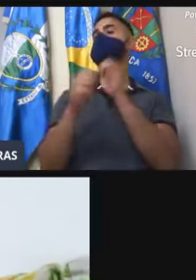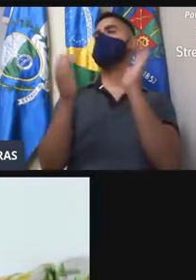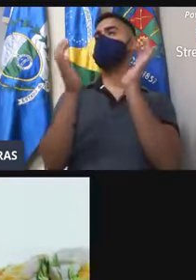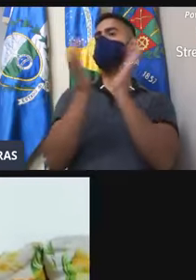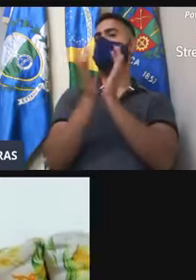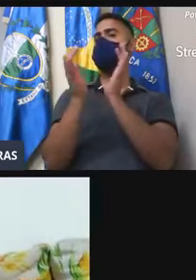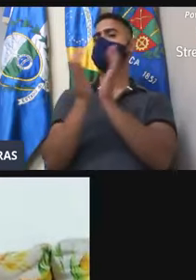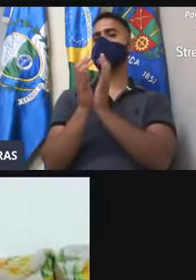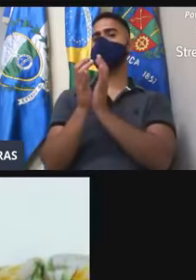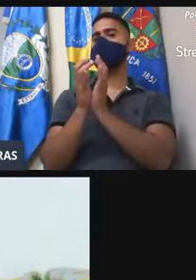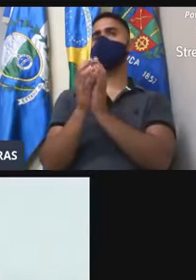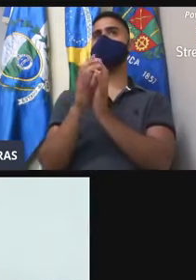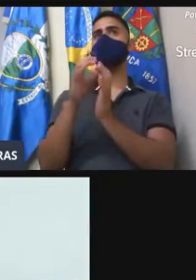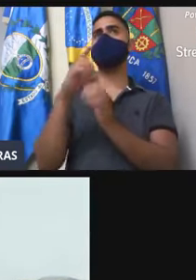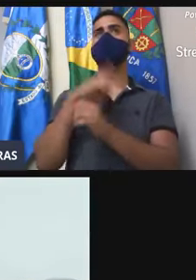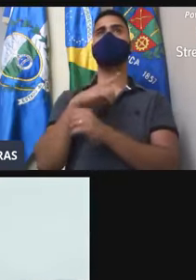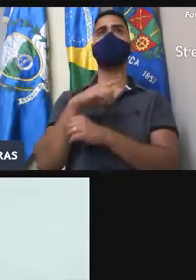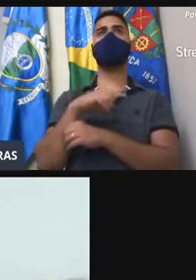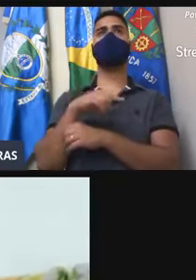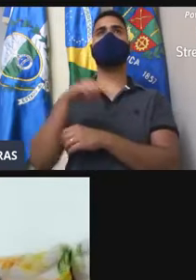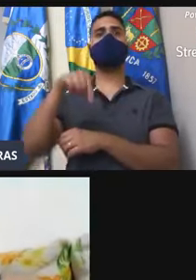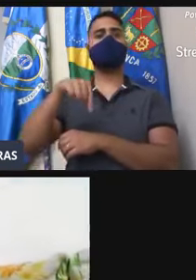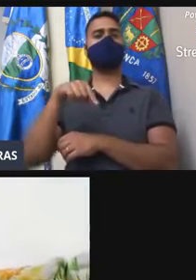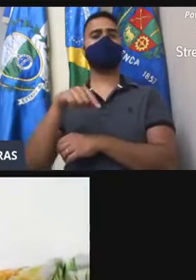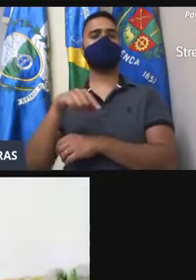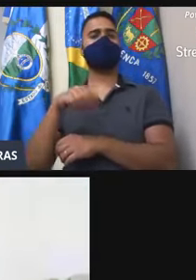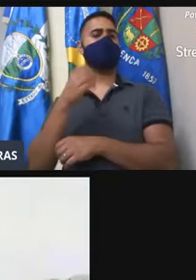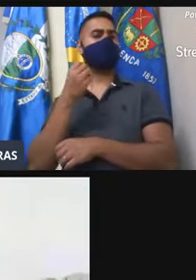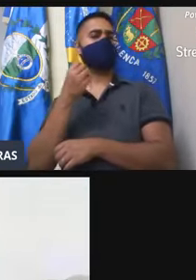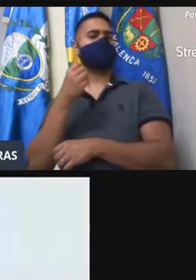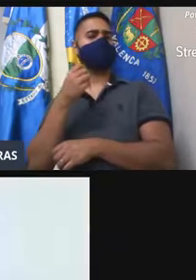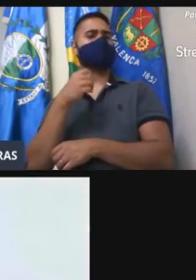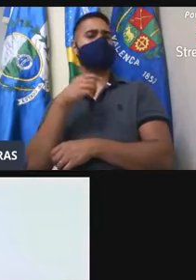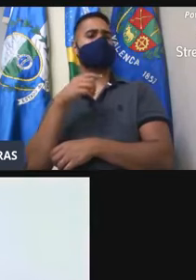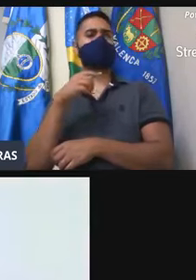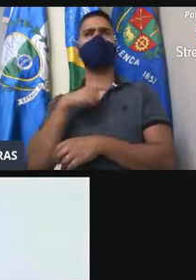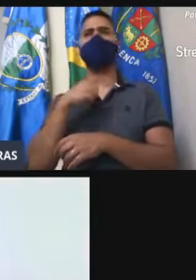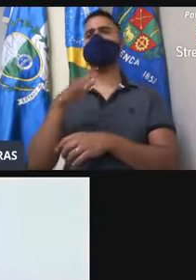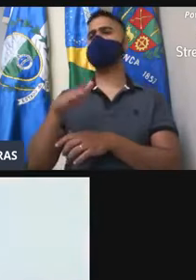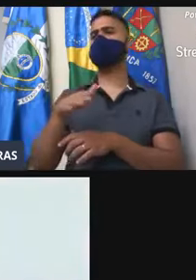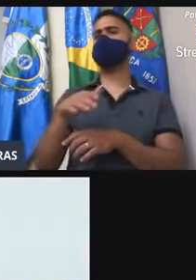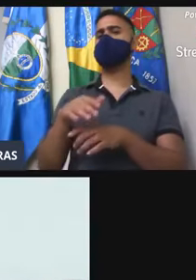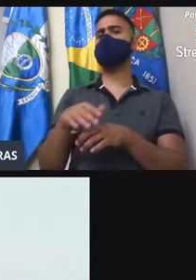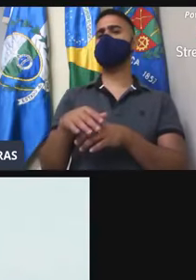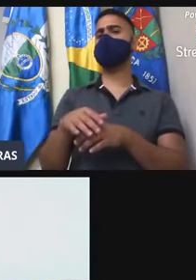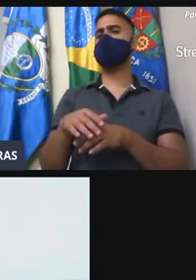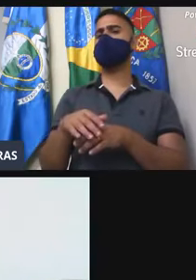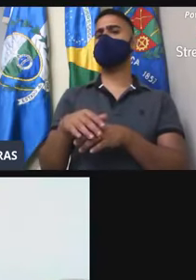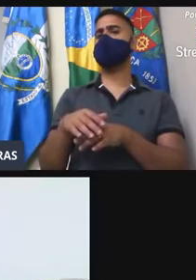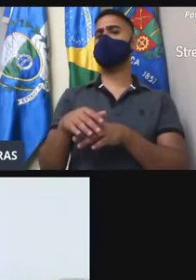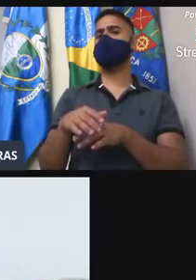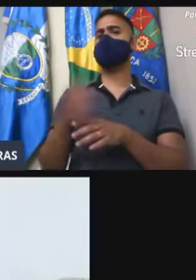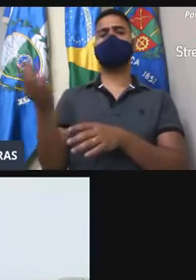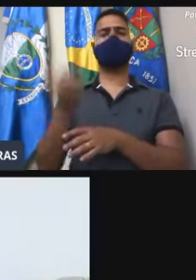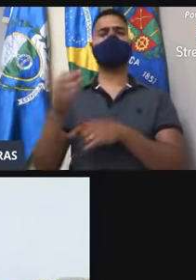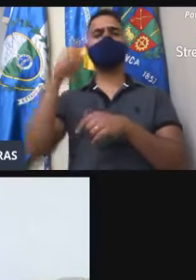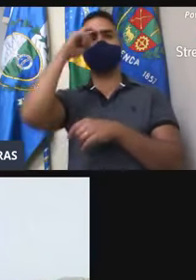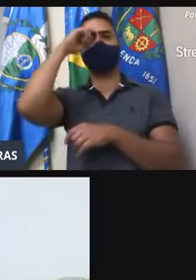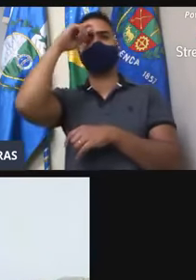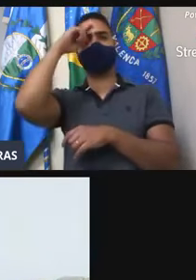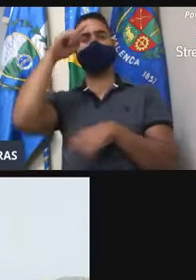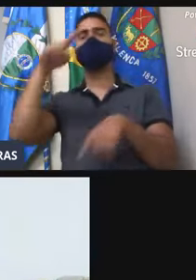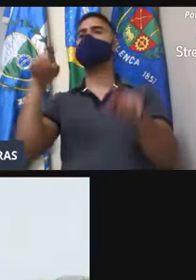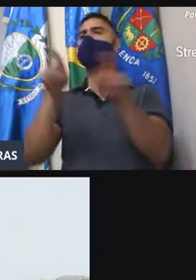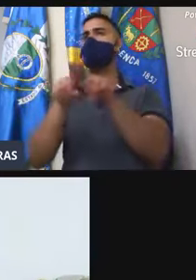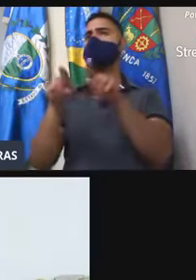de cirurgiões que a gente tem aí a honra de ter na excelência que é o nosso hospital escola aqui,